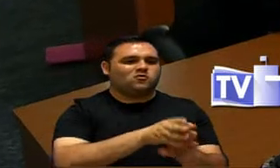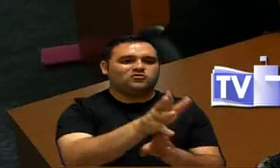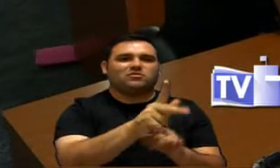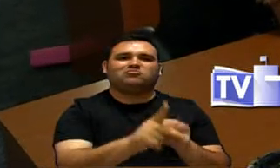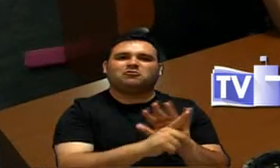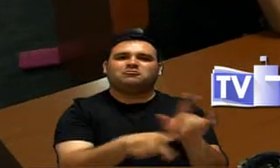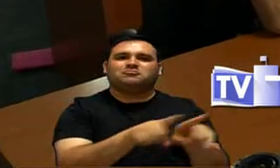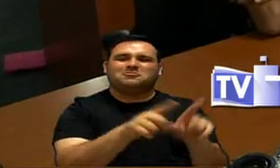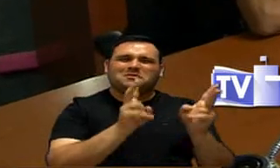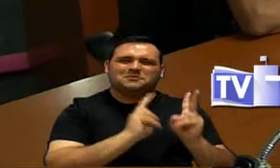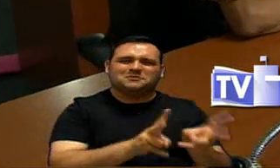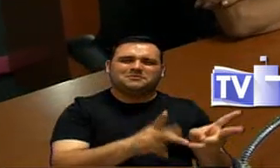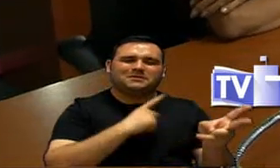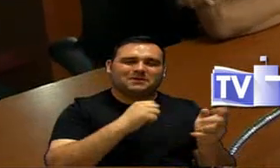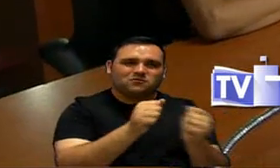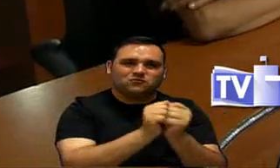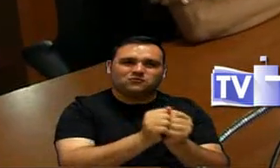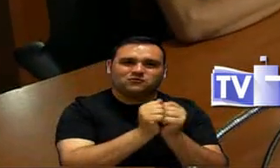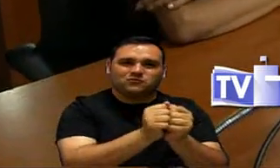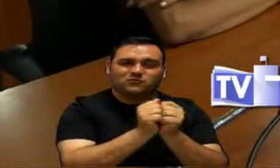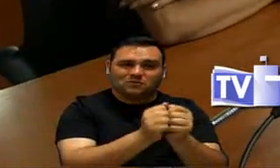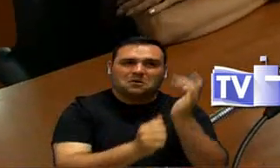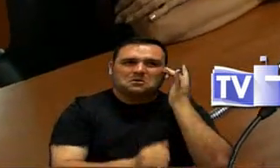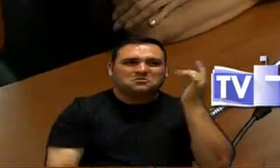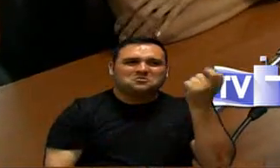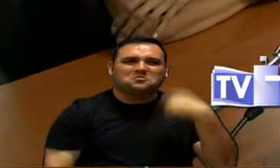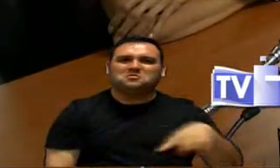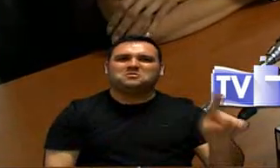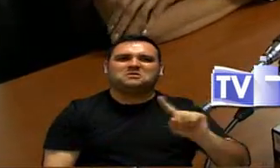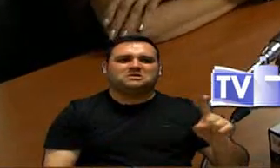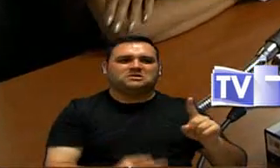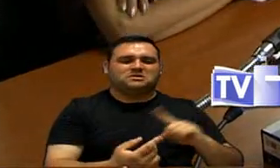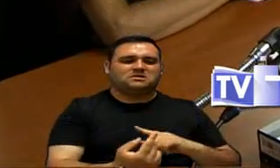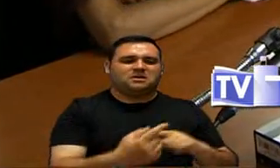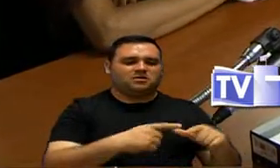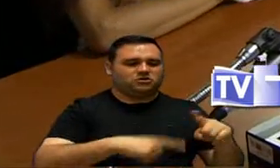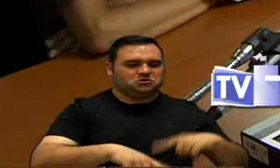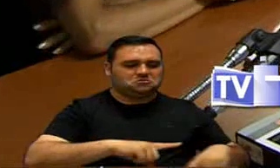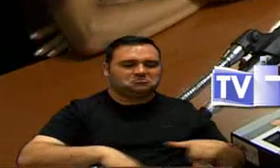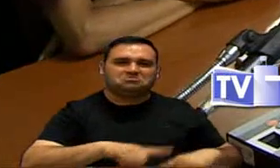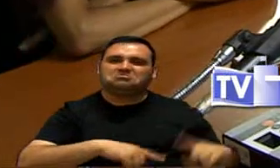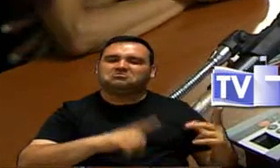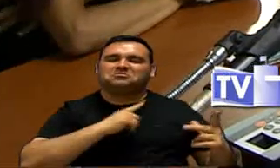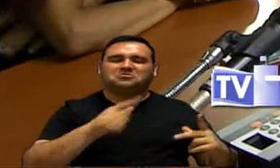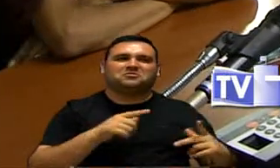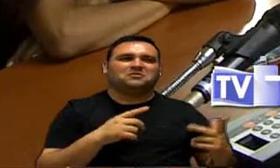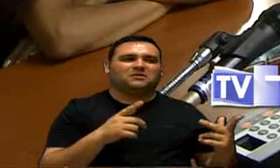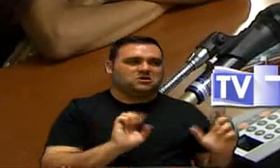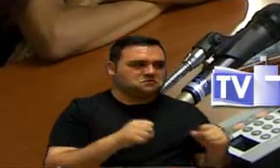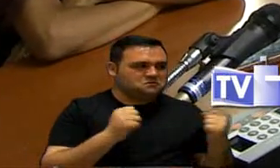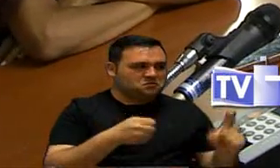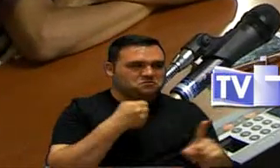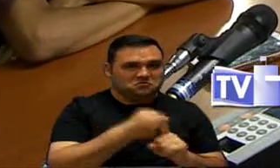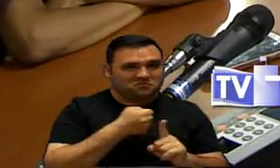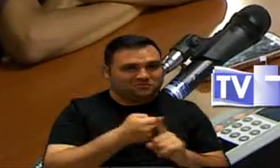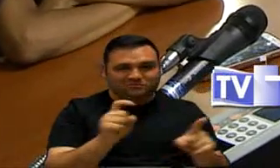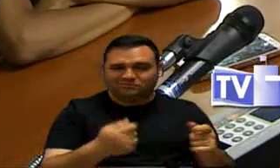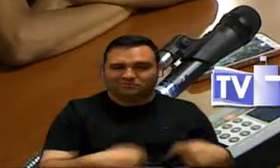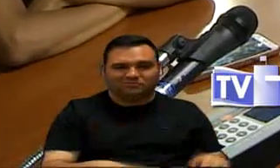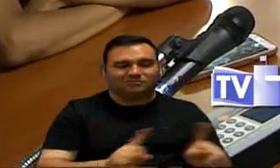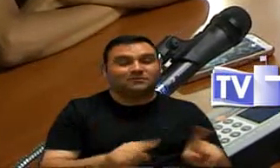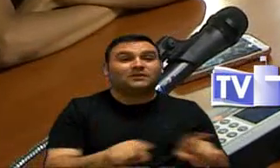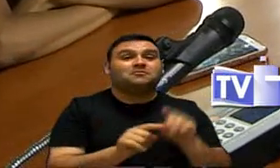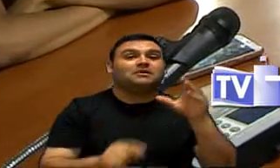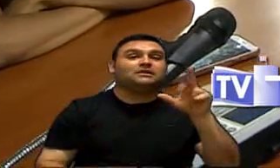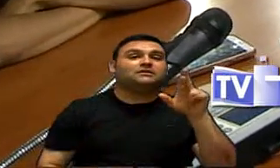né, sempre participou com a gente ativamente, eu acho que não precisa ter mandato, viu, Silvana, para fazer, para lutar. Queria nomear aqui a Cris,